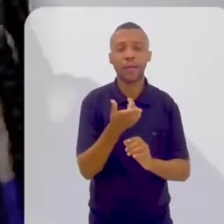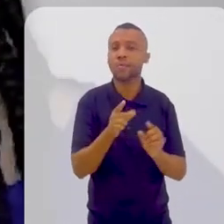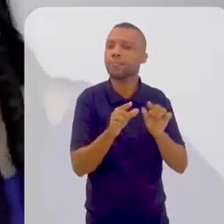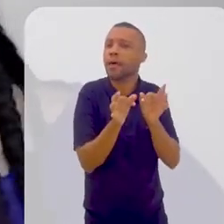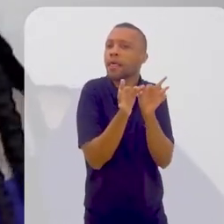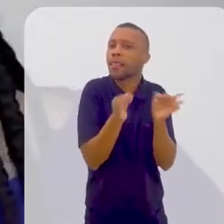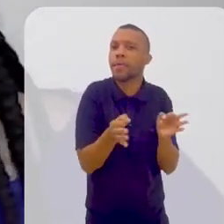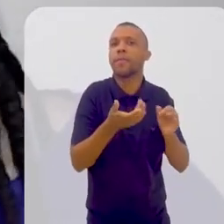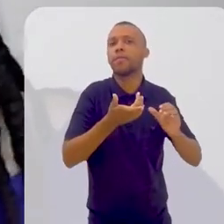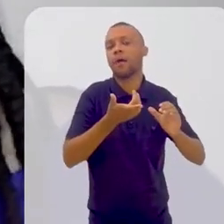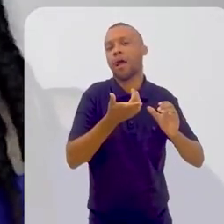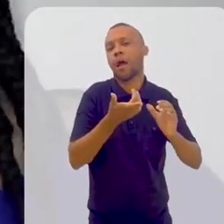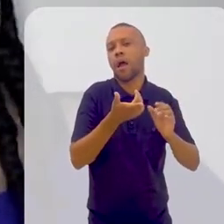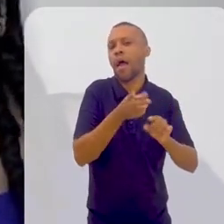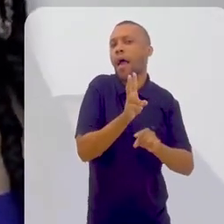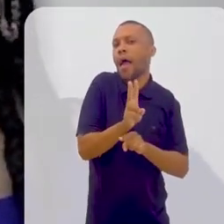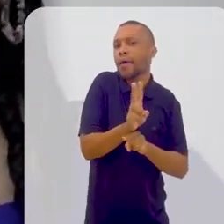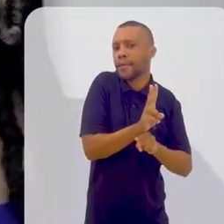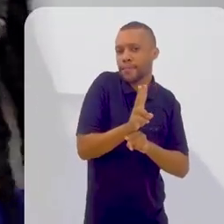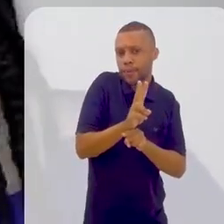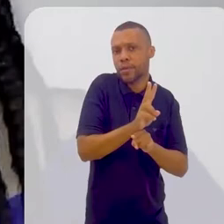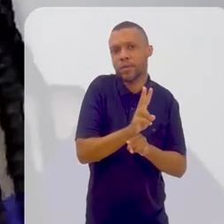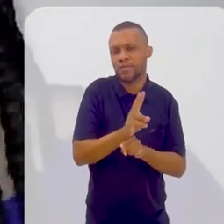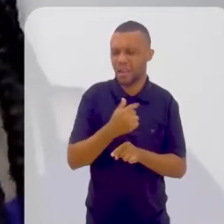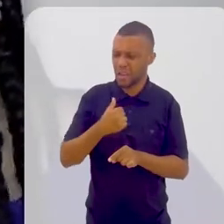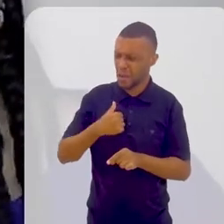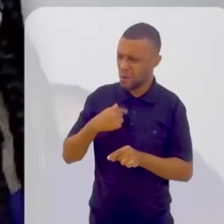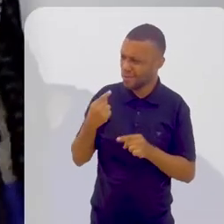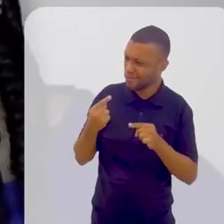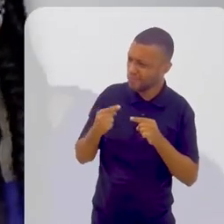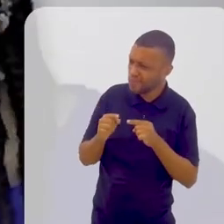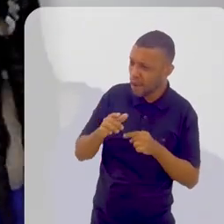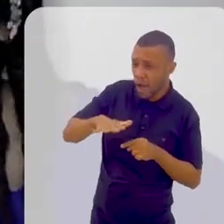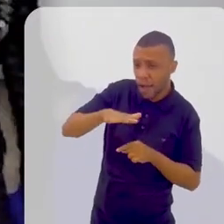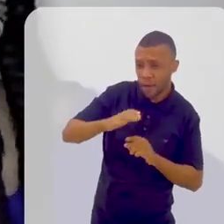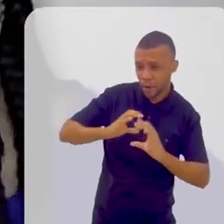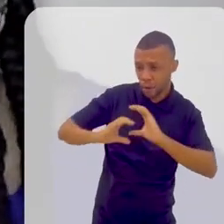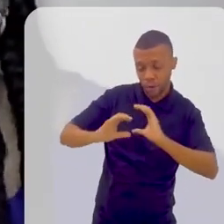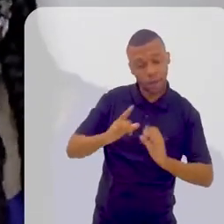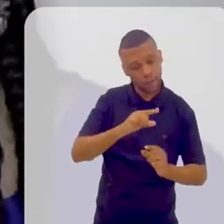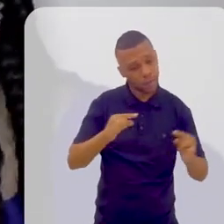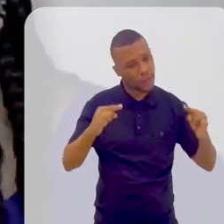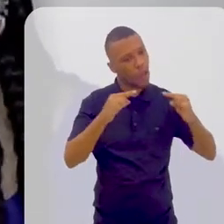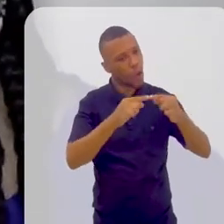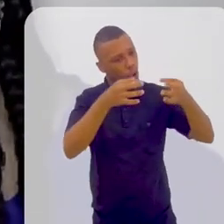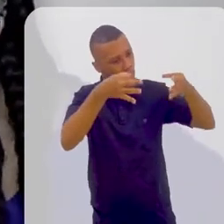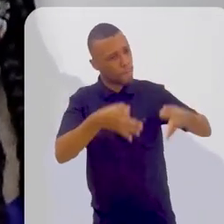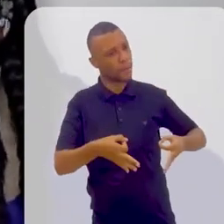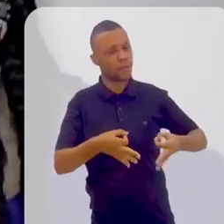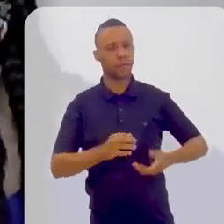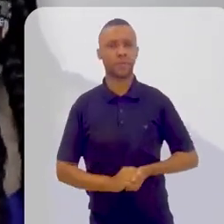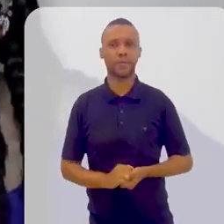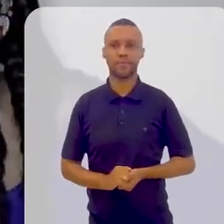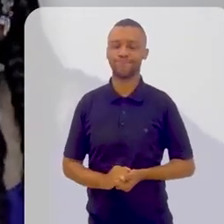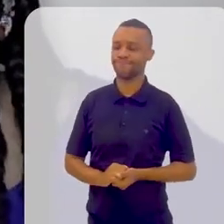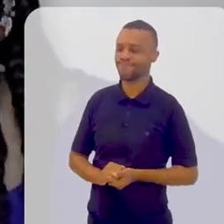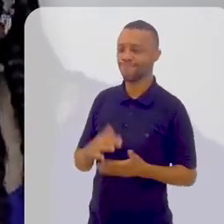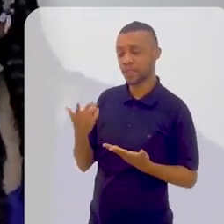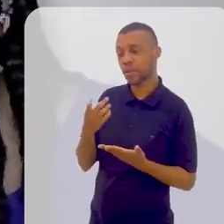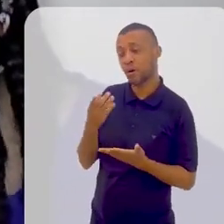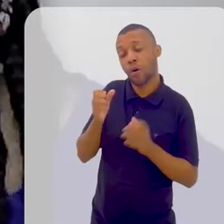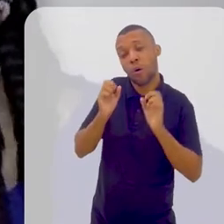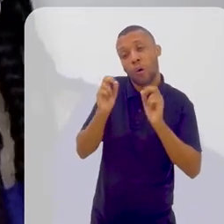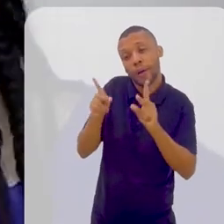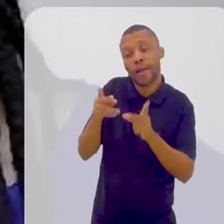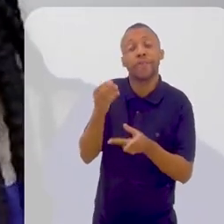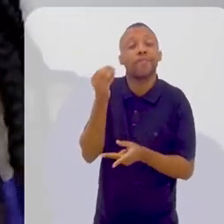Eu era recepcionista, né? Eu falei assim: eu para comunicação? Ele falou assim: você tem jeito para isso. Eu